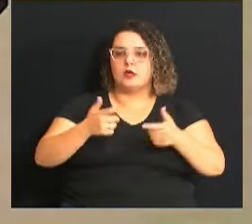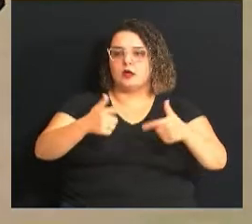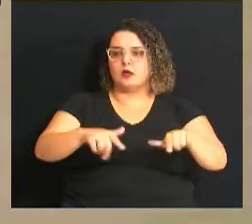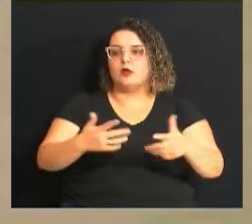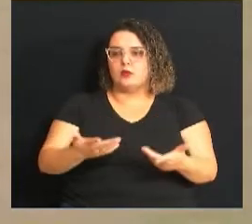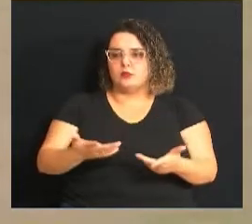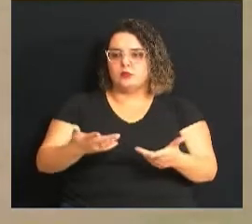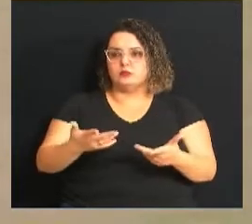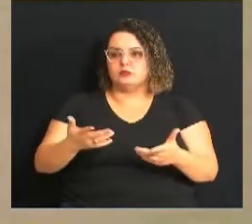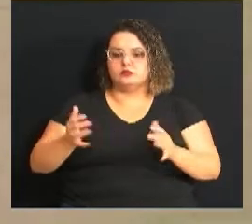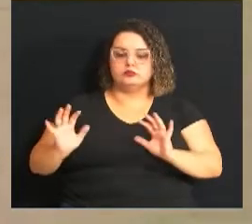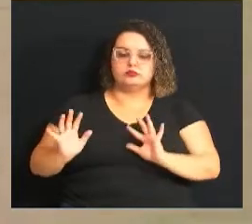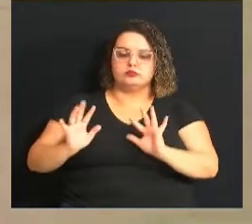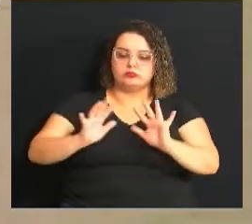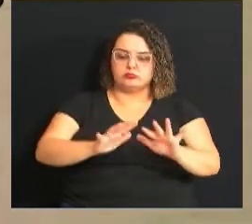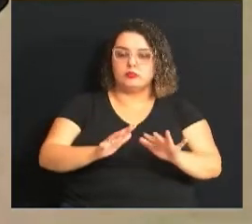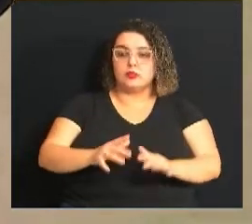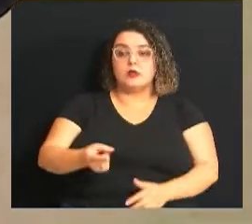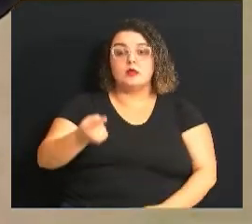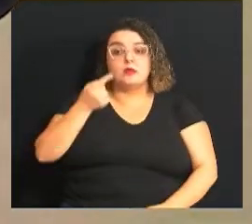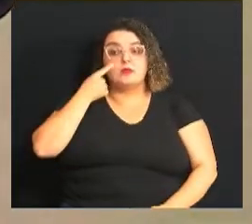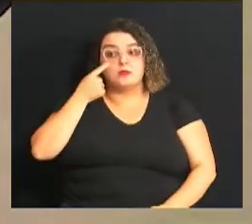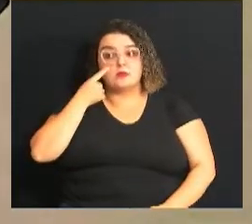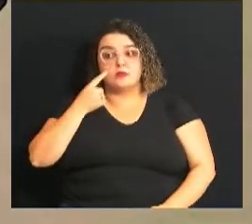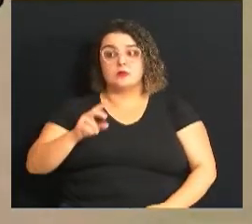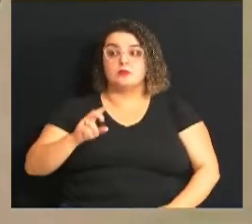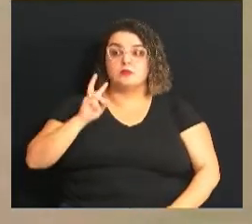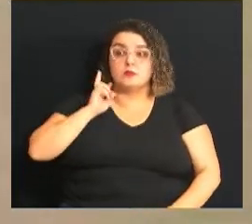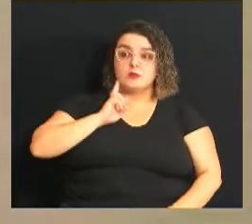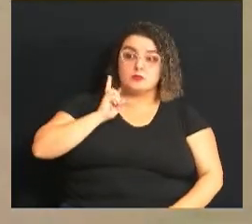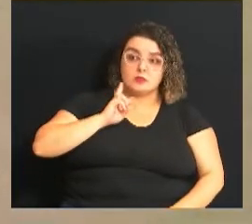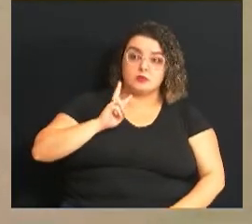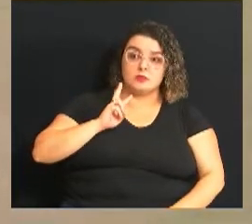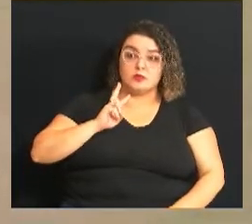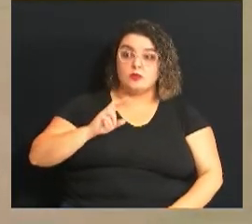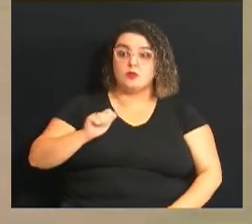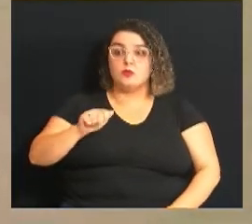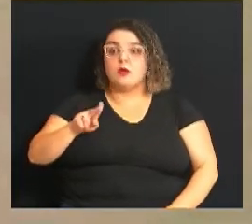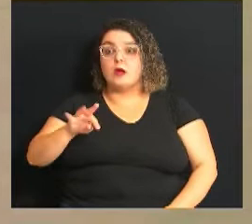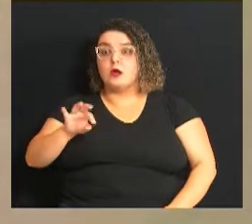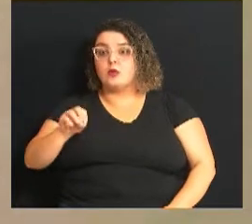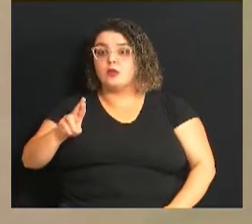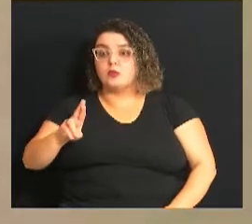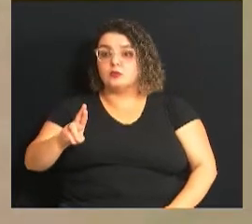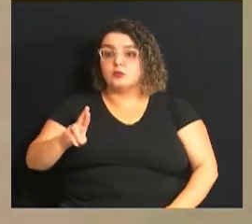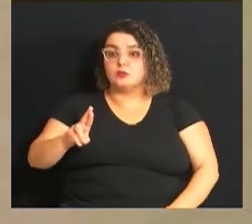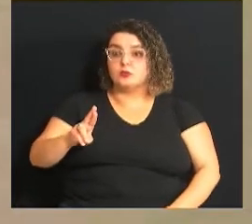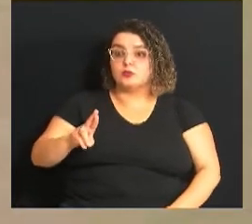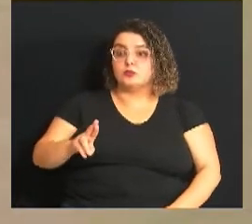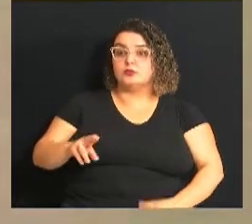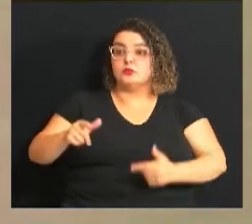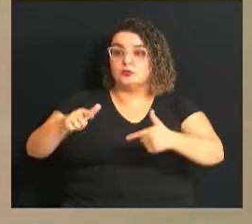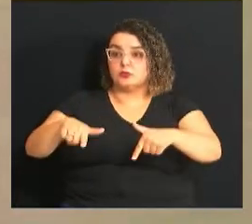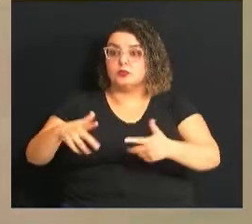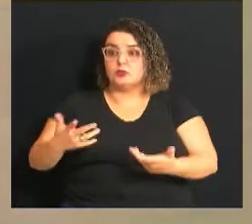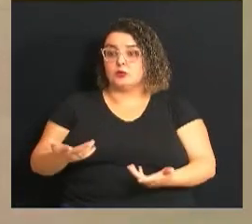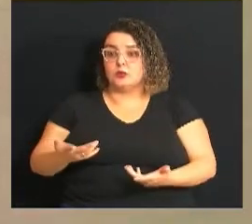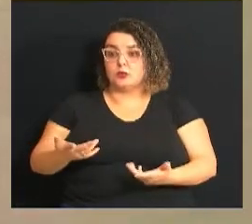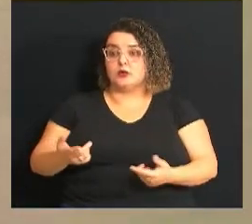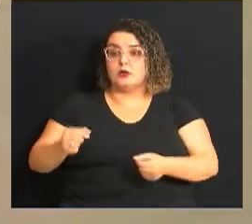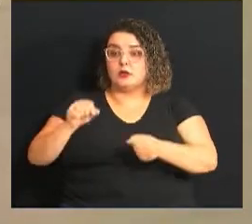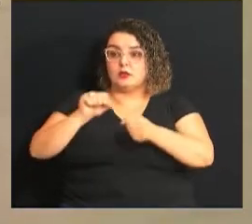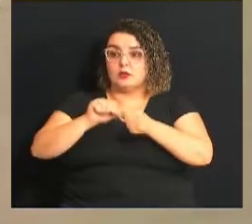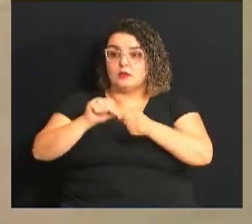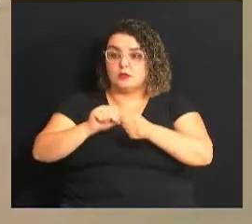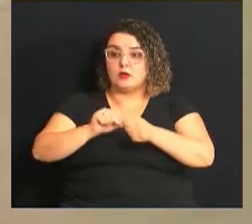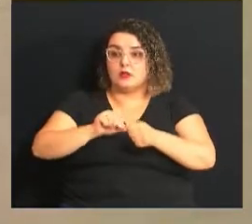aí identificamos a vítima, o autor da agressão, se ele estiver no local, e a condução é feita ao Distrito